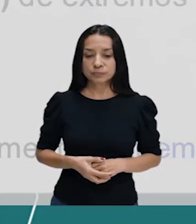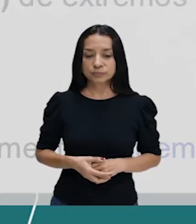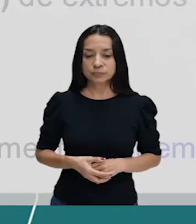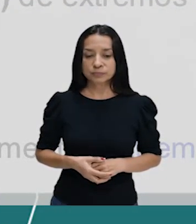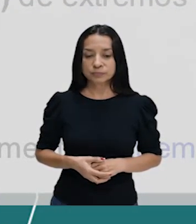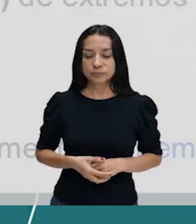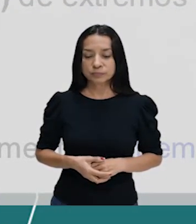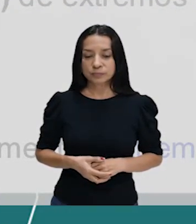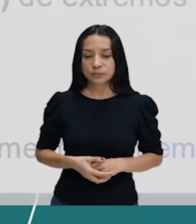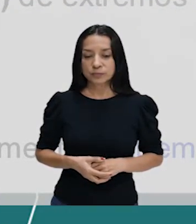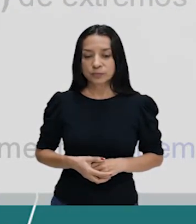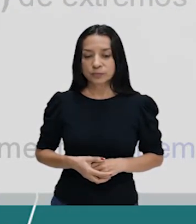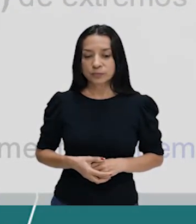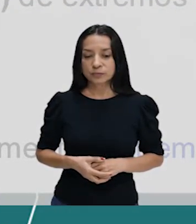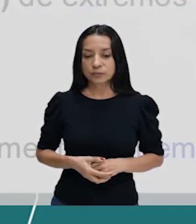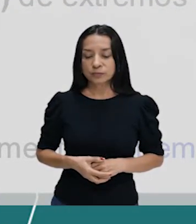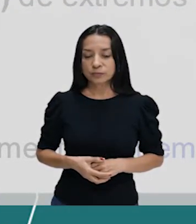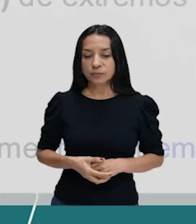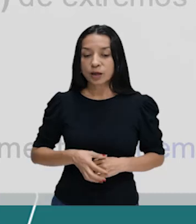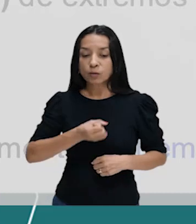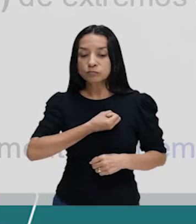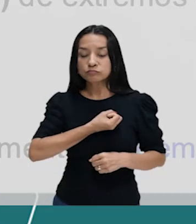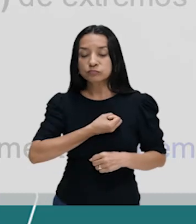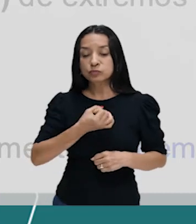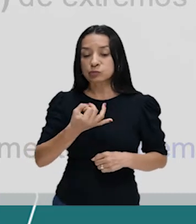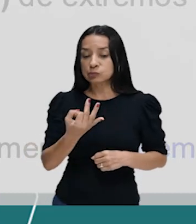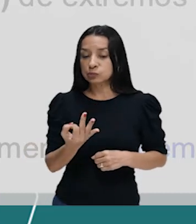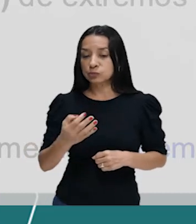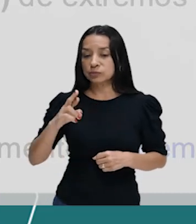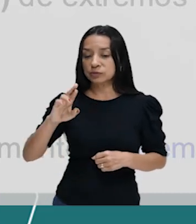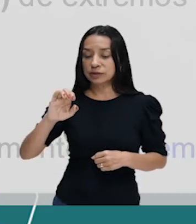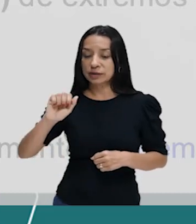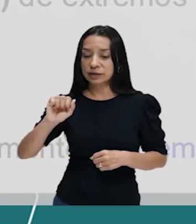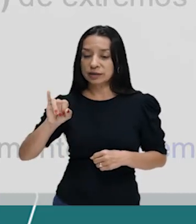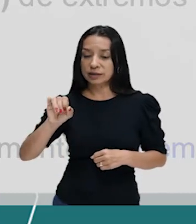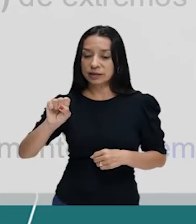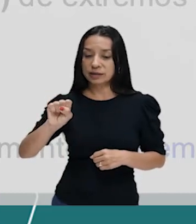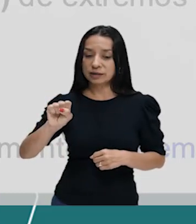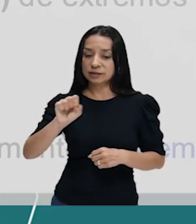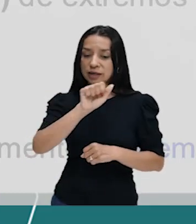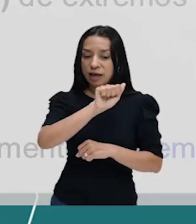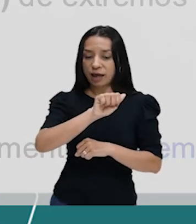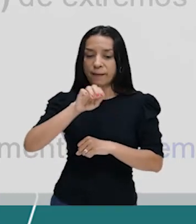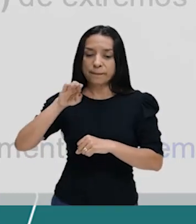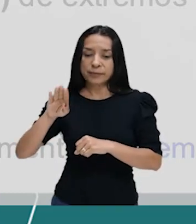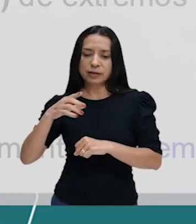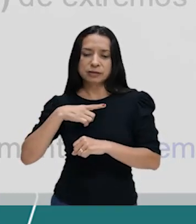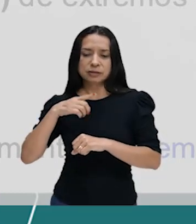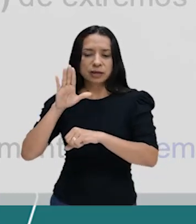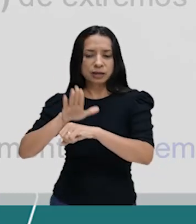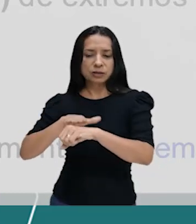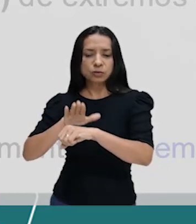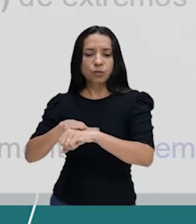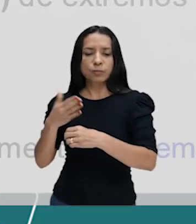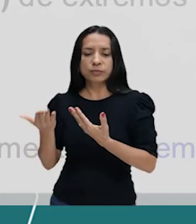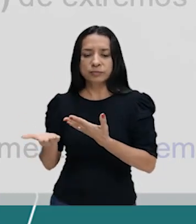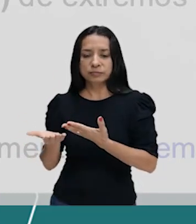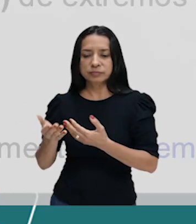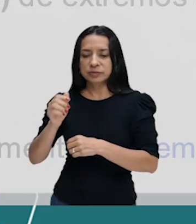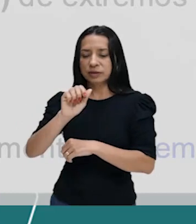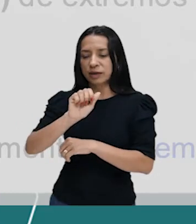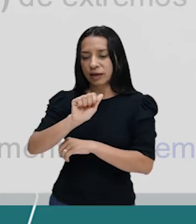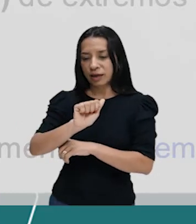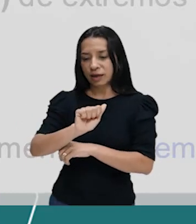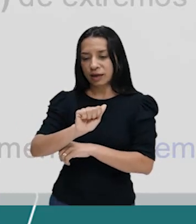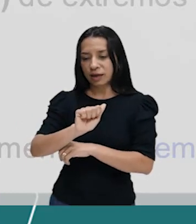B, esses que nós mencionamos lá no comecinho, eles têm nomes. No caso, quais são os nomes que eles recebem? A é